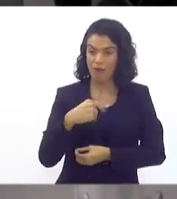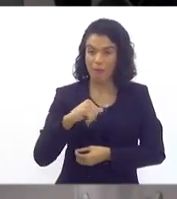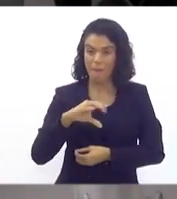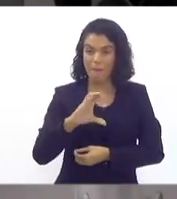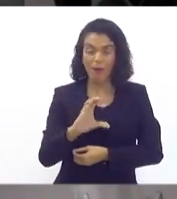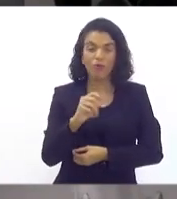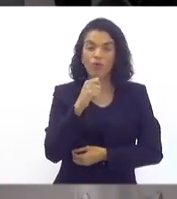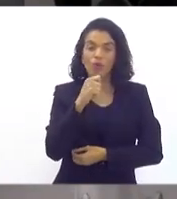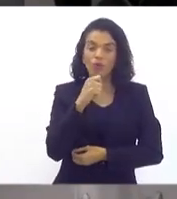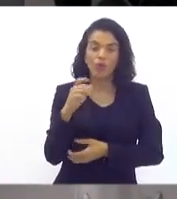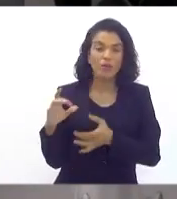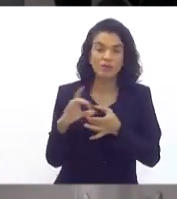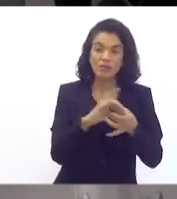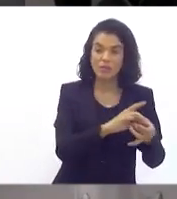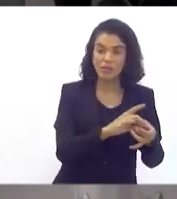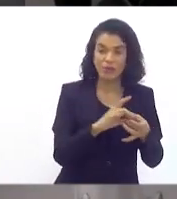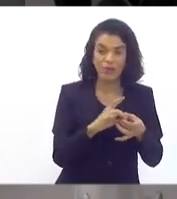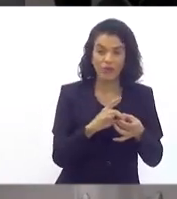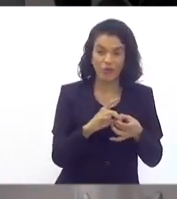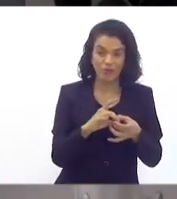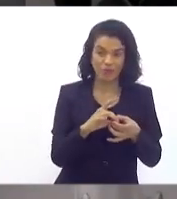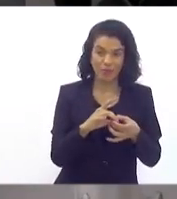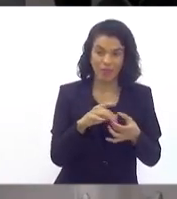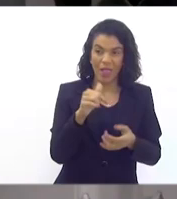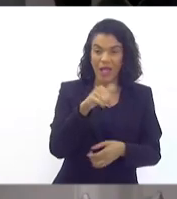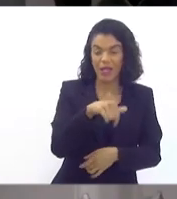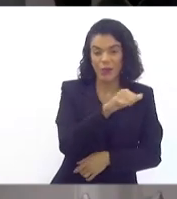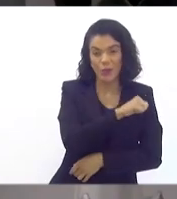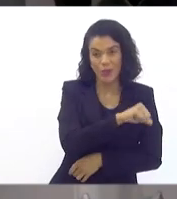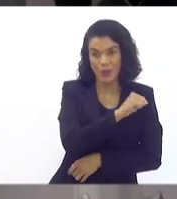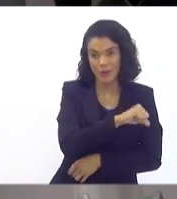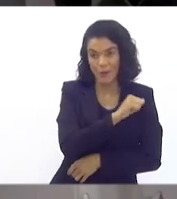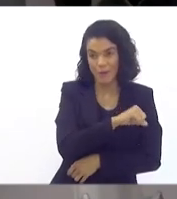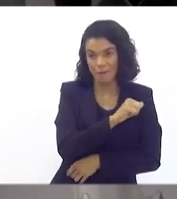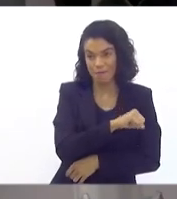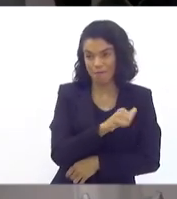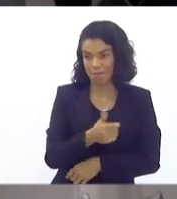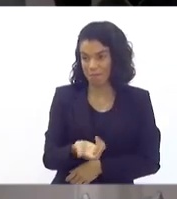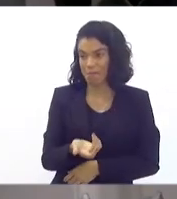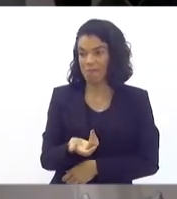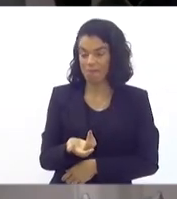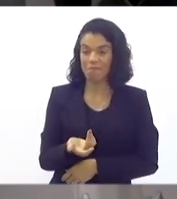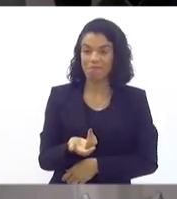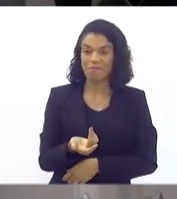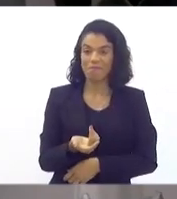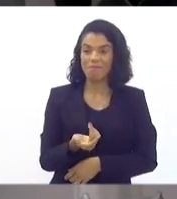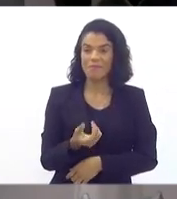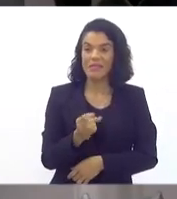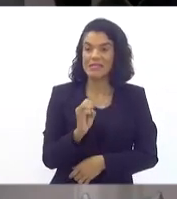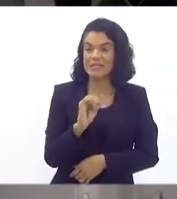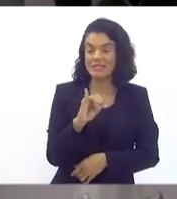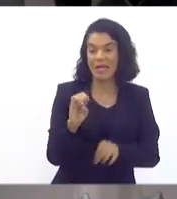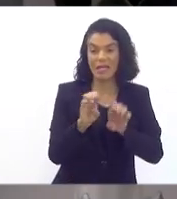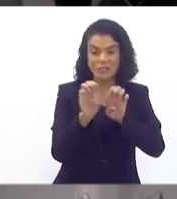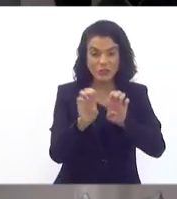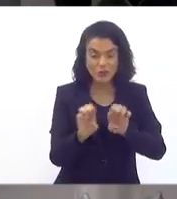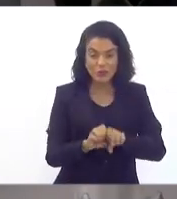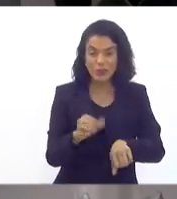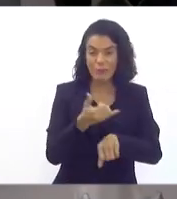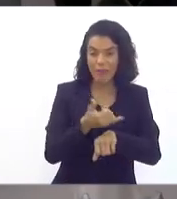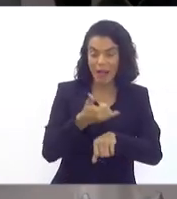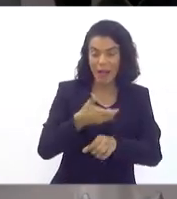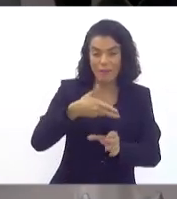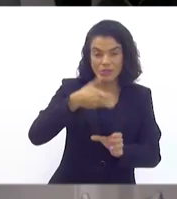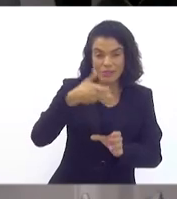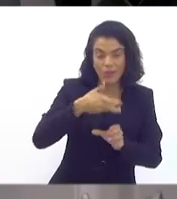não tem nenhum sentido nenhuma plataforma ser feita no estado do Rio de Janeiro né se houver novamente sendo plataforma sendo feito no país Então eu